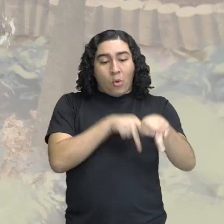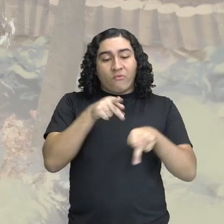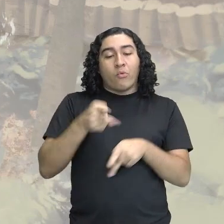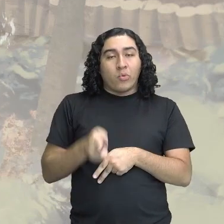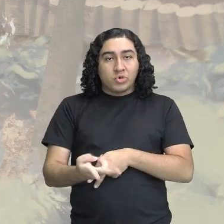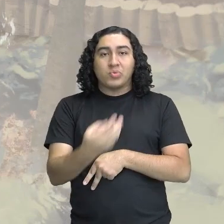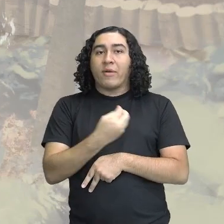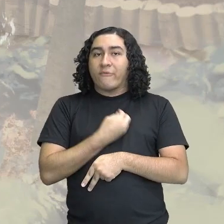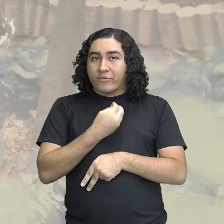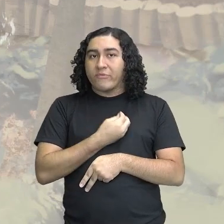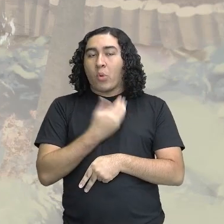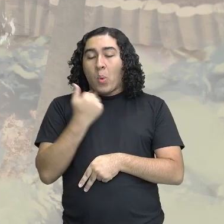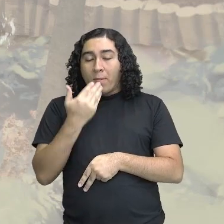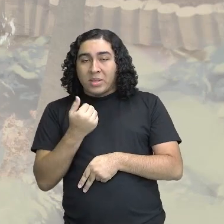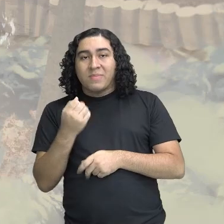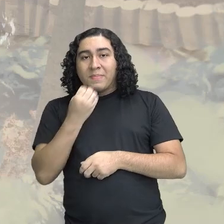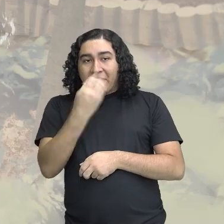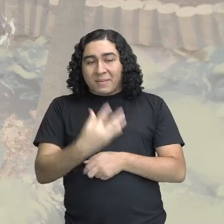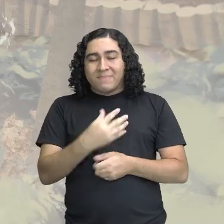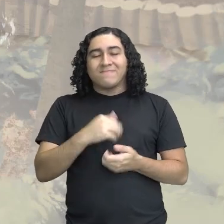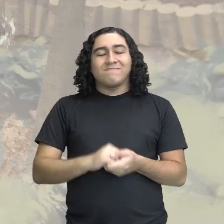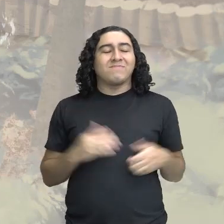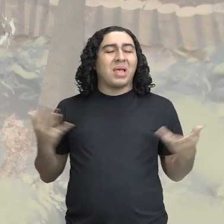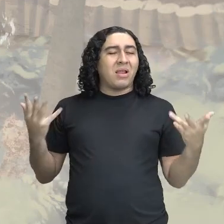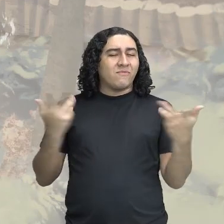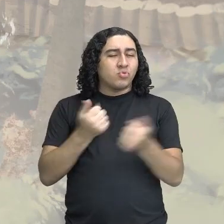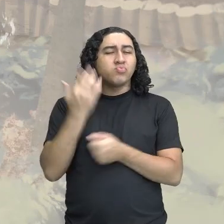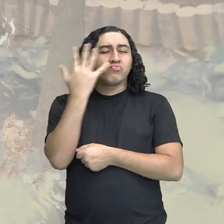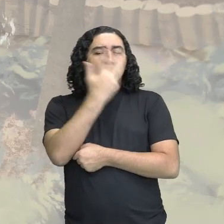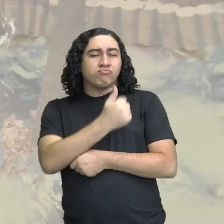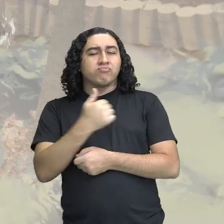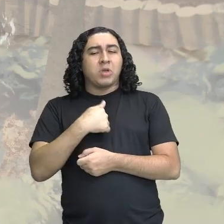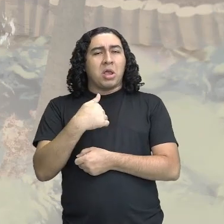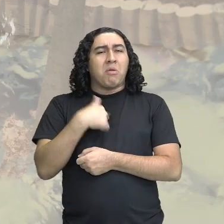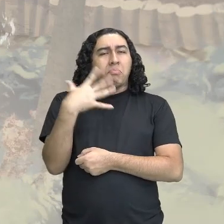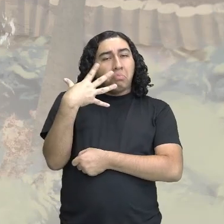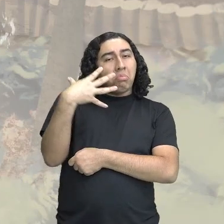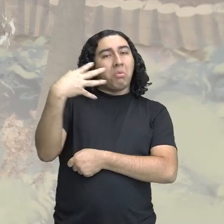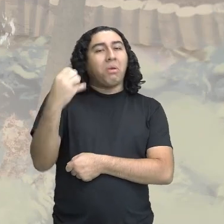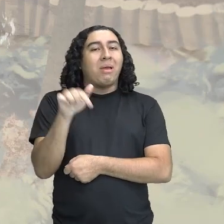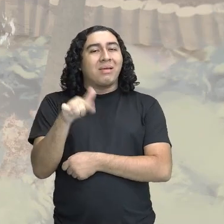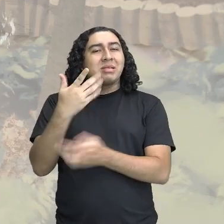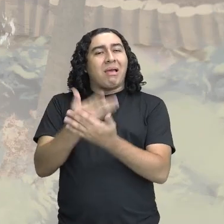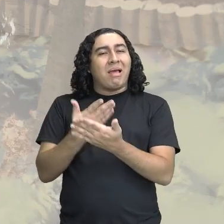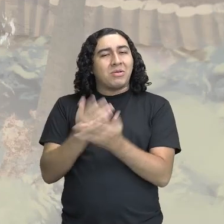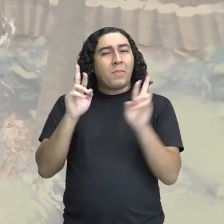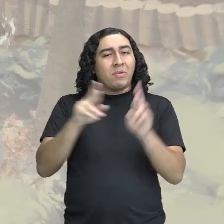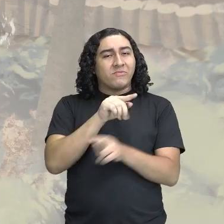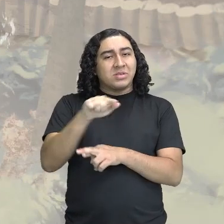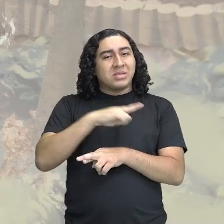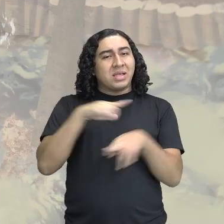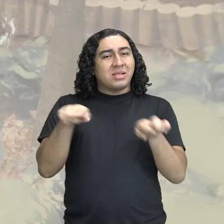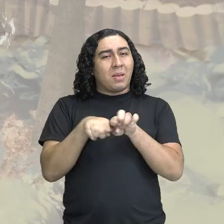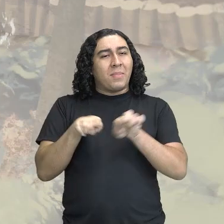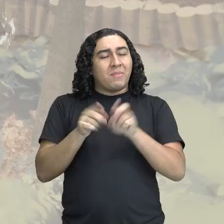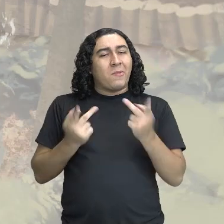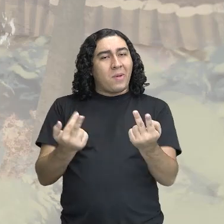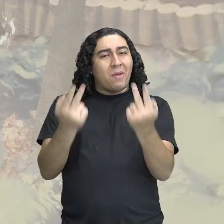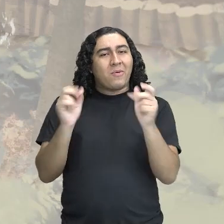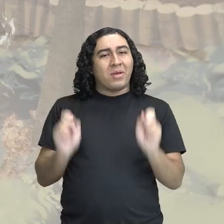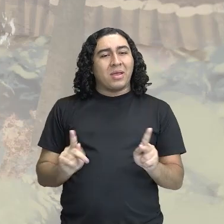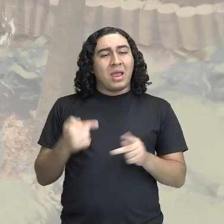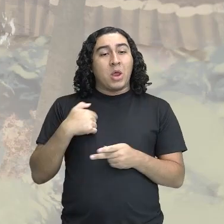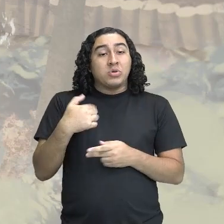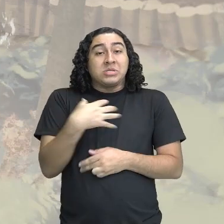da população azteca. Que lindo, que maravilhoso. Eu estou apaixonado aqui por essa aula. Espero que vocês estejam também, né? Eu